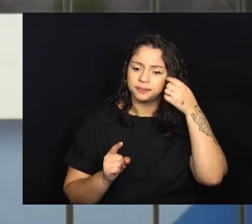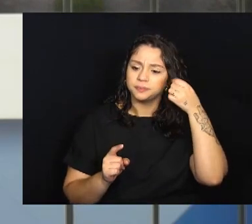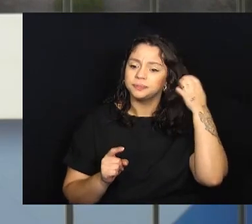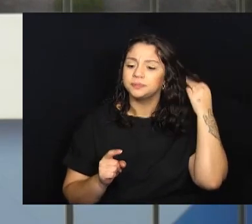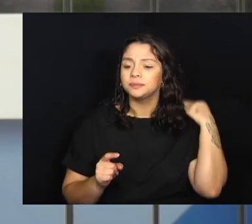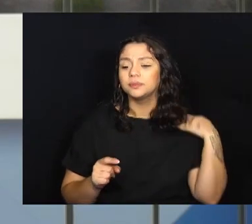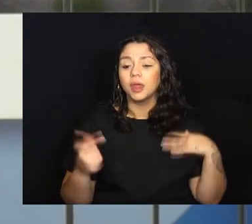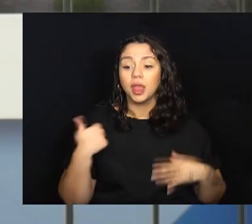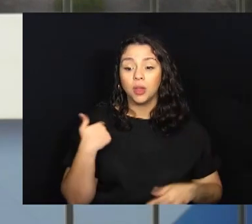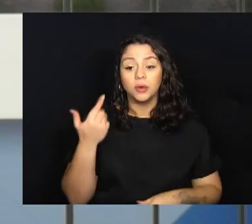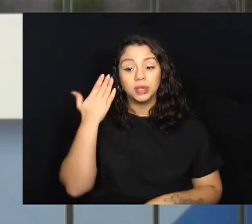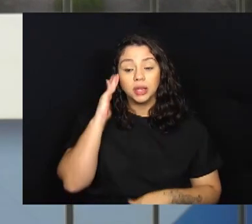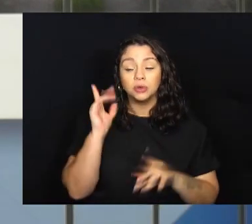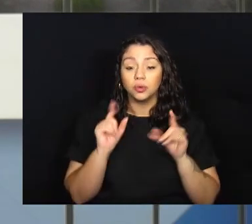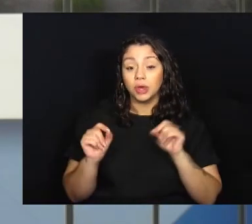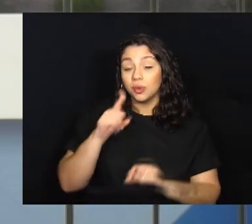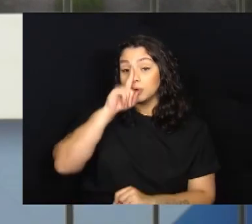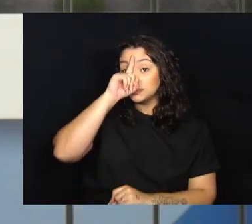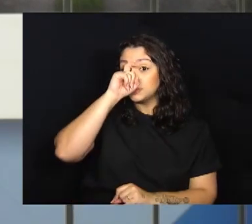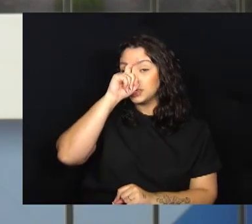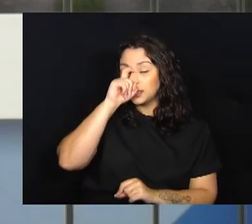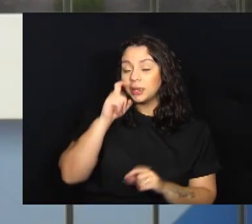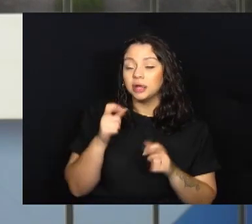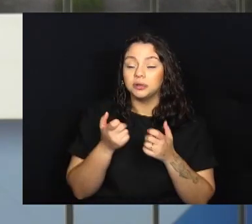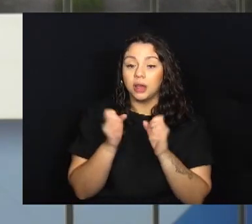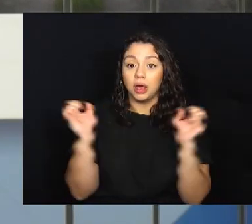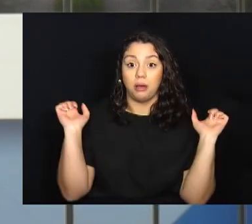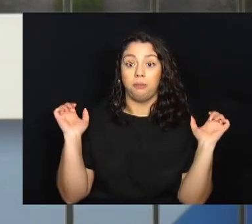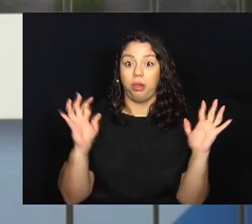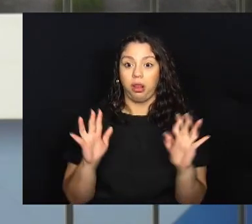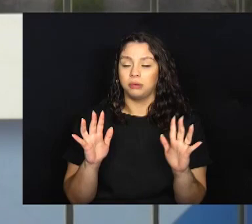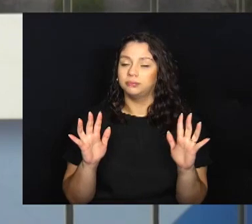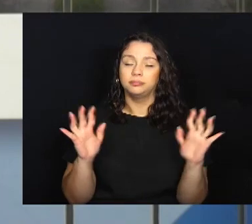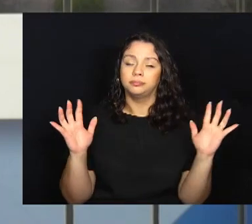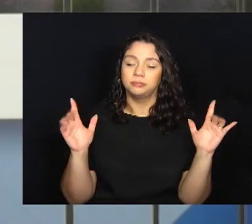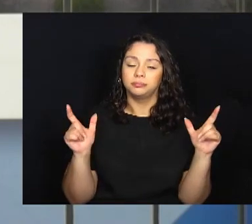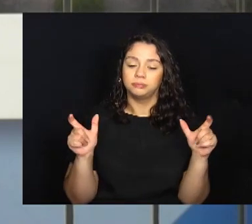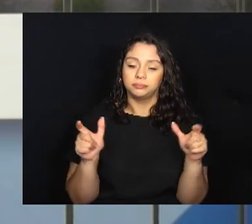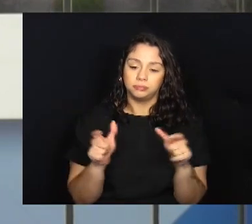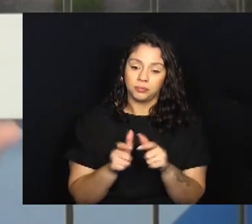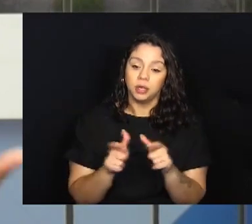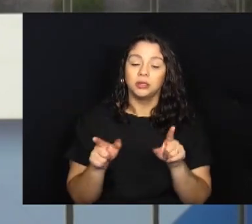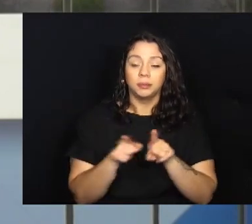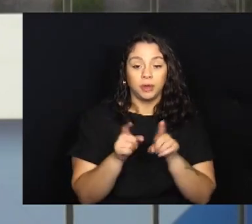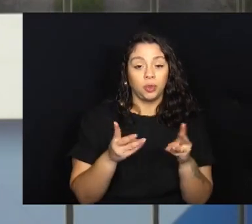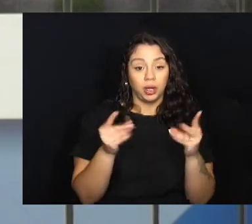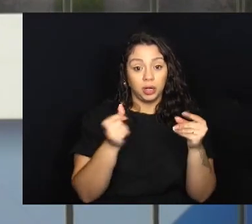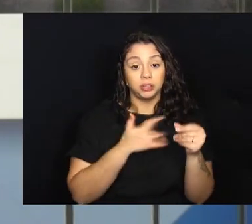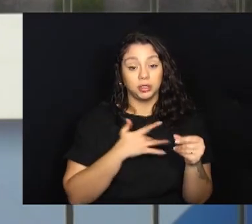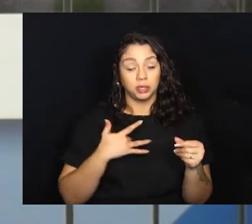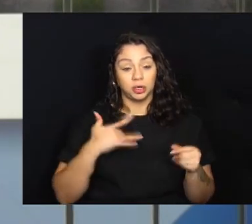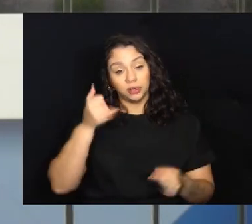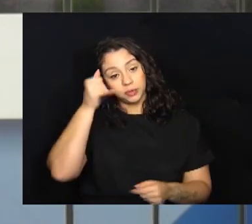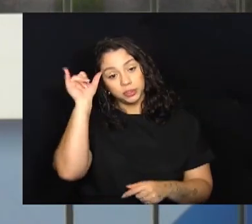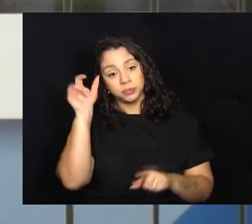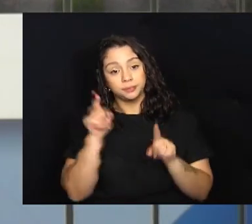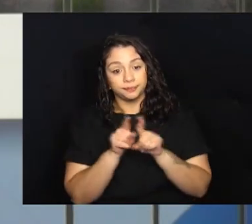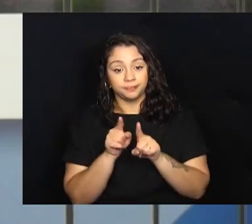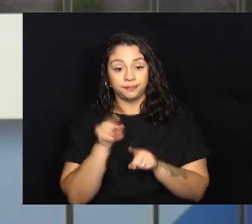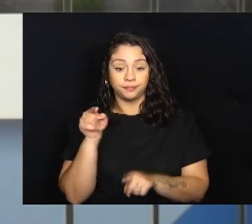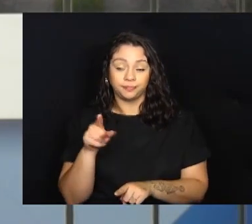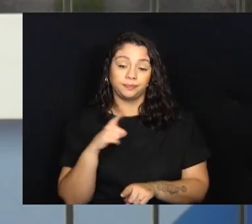isso também desafogaria os hospitais, daria qualidade para o sistema de saúde e evitaria, por exemplo, essa chance